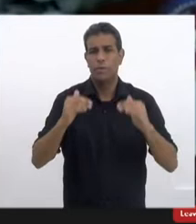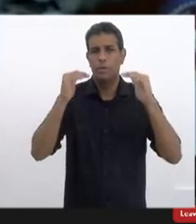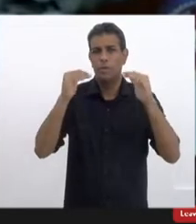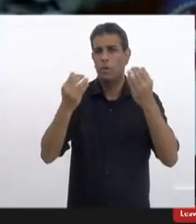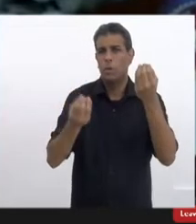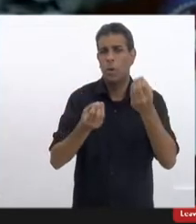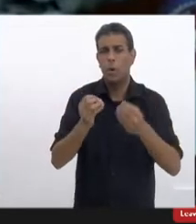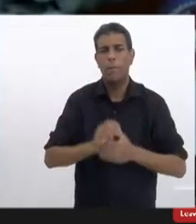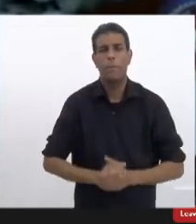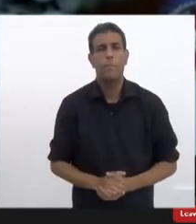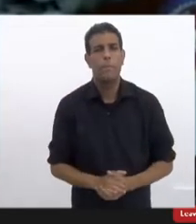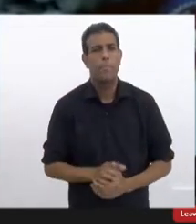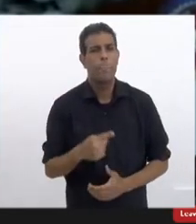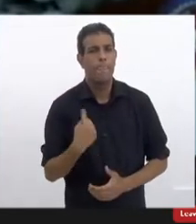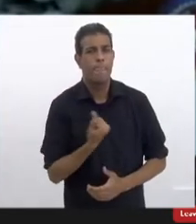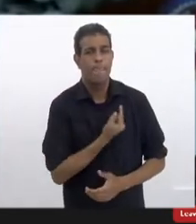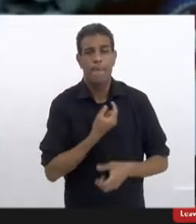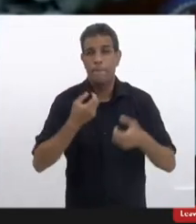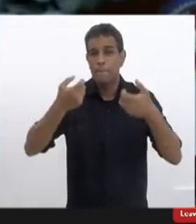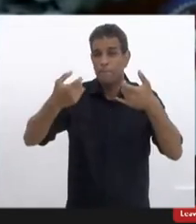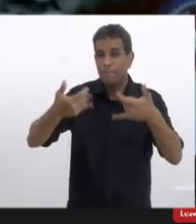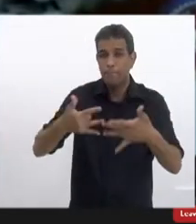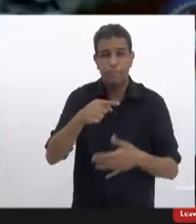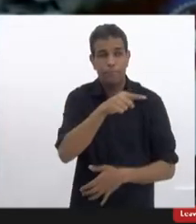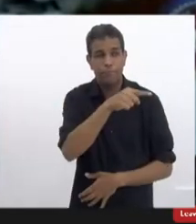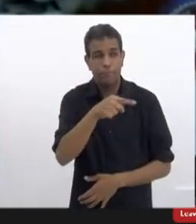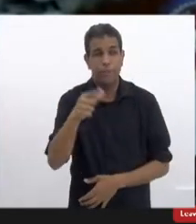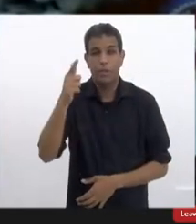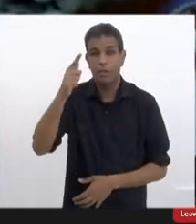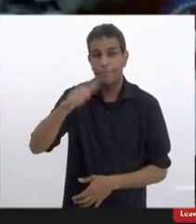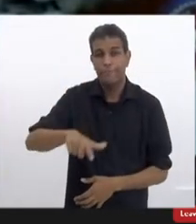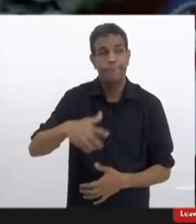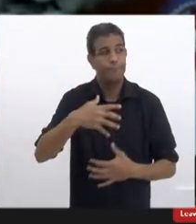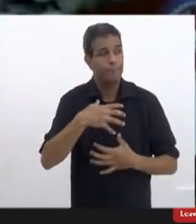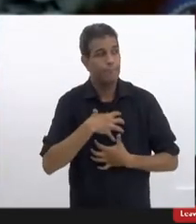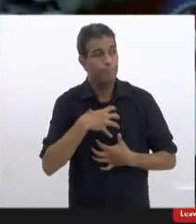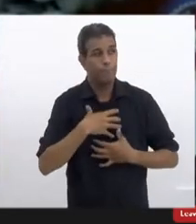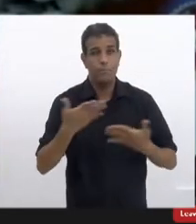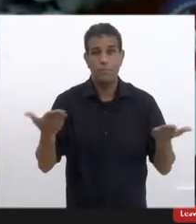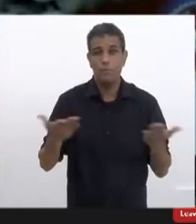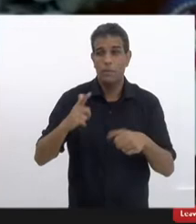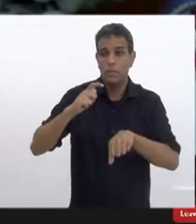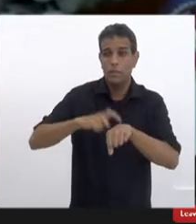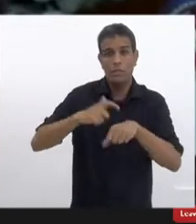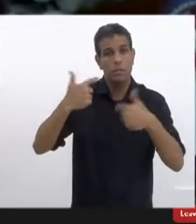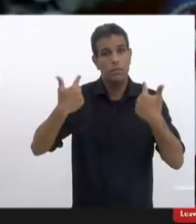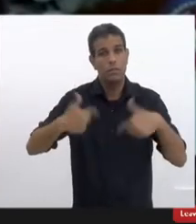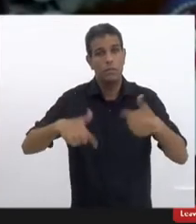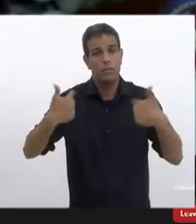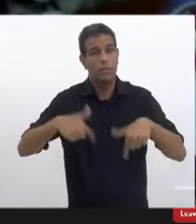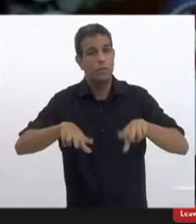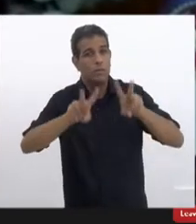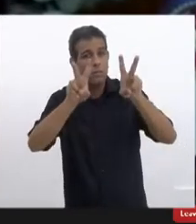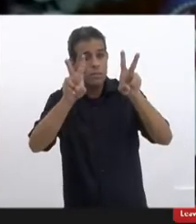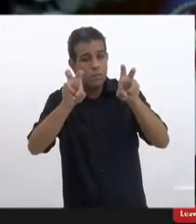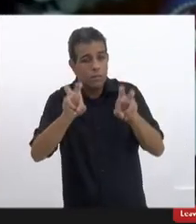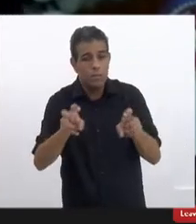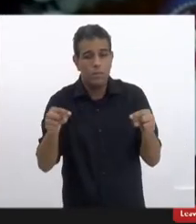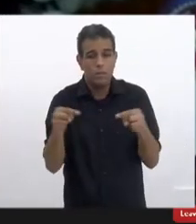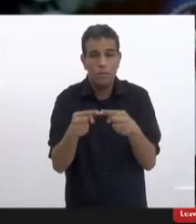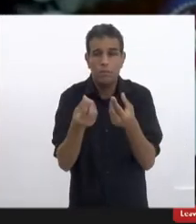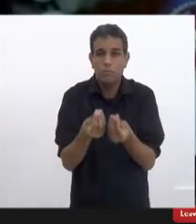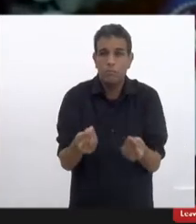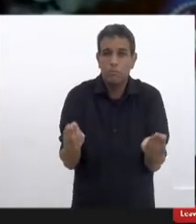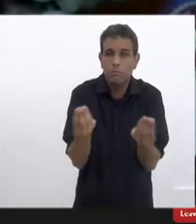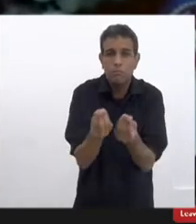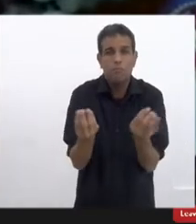recurso. E ressalto mais uma vez a satisfação de estar aqui trabalhando nessa temática tão